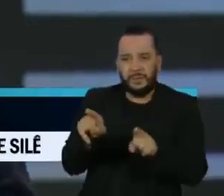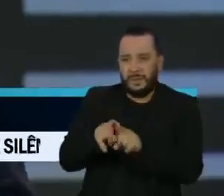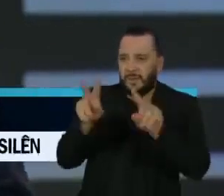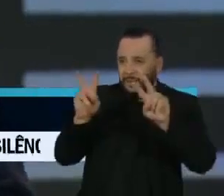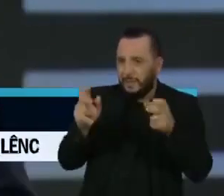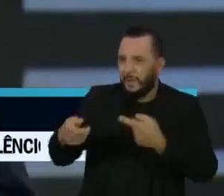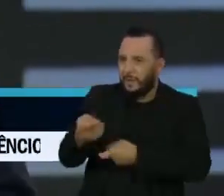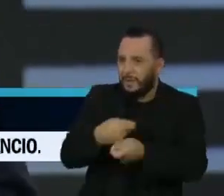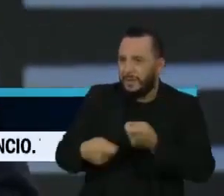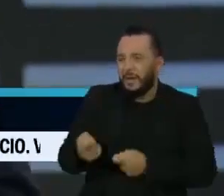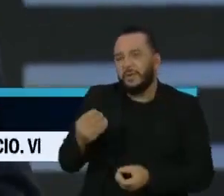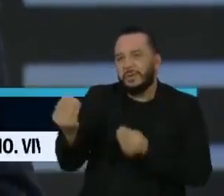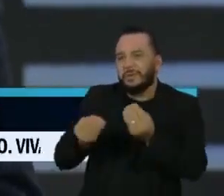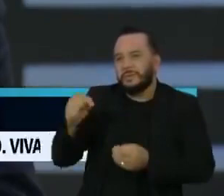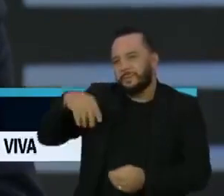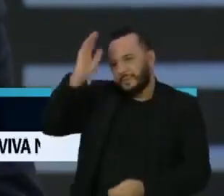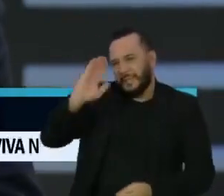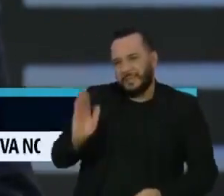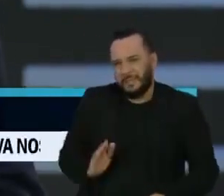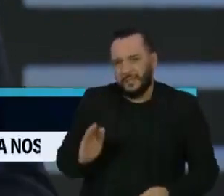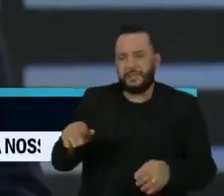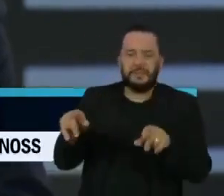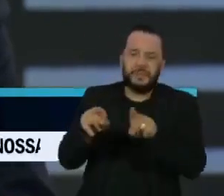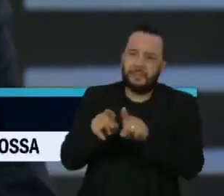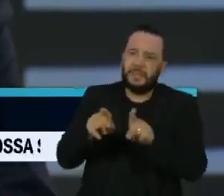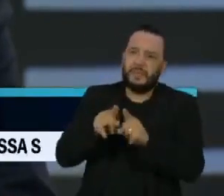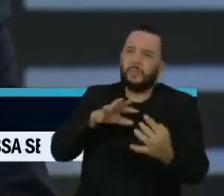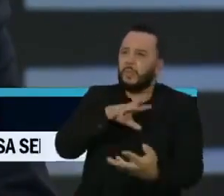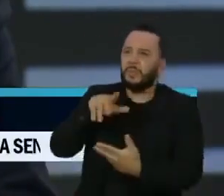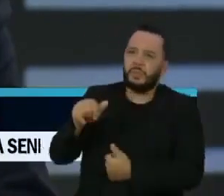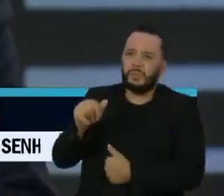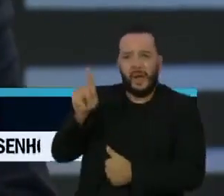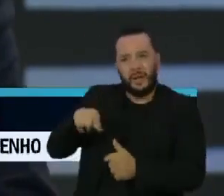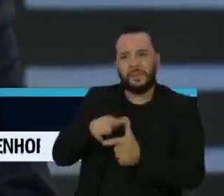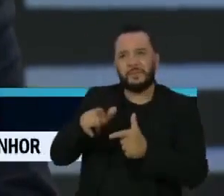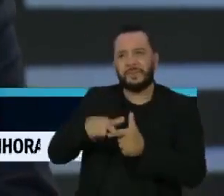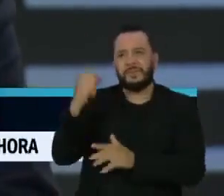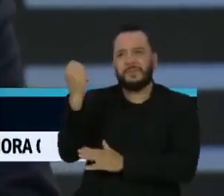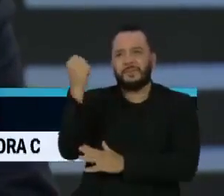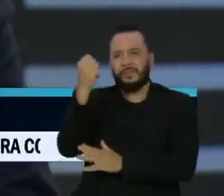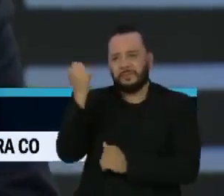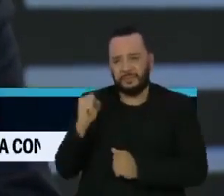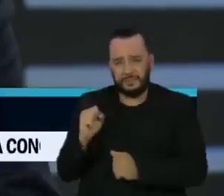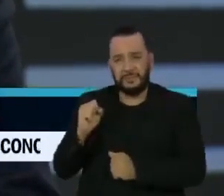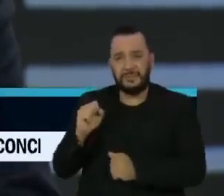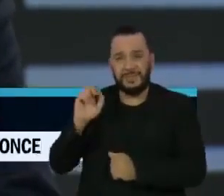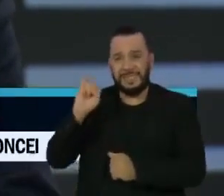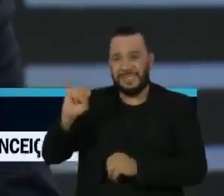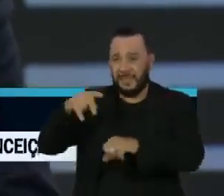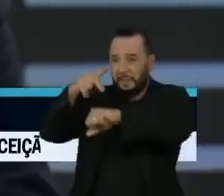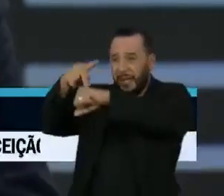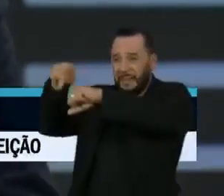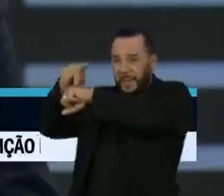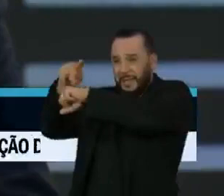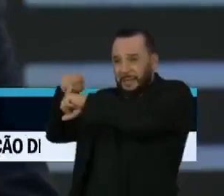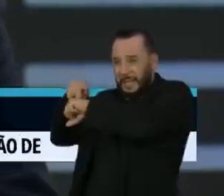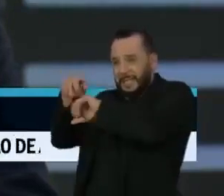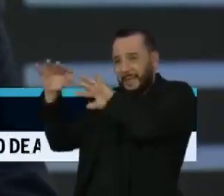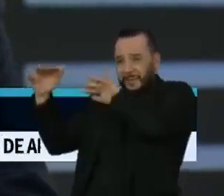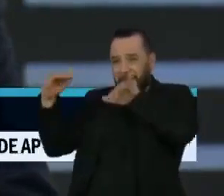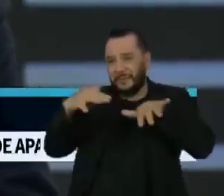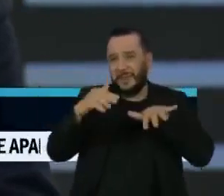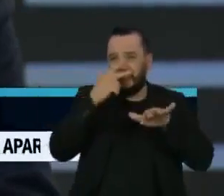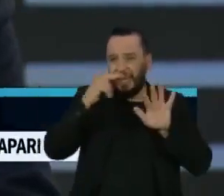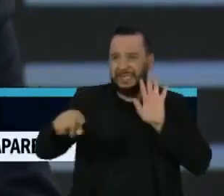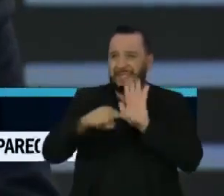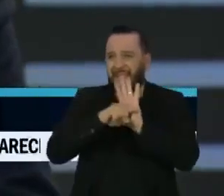da presença do Brasil e no mundo é um caso muito grave agora é essa questão se ela tem uma repercussão externa bastante grande